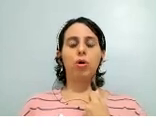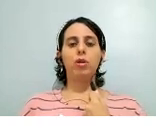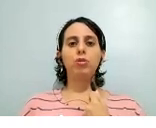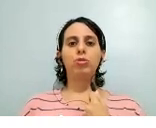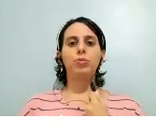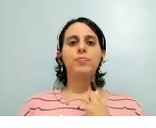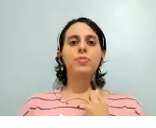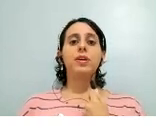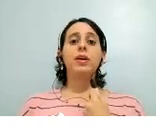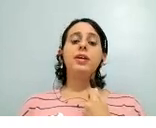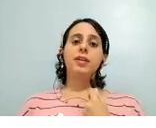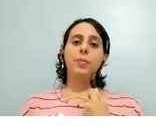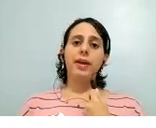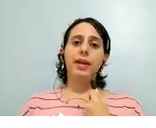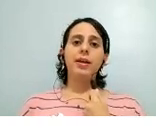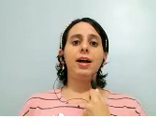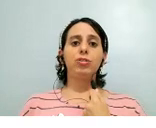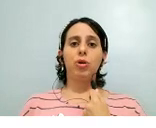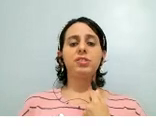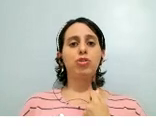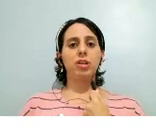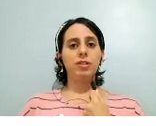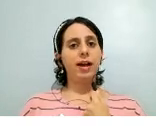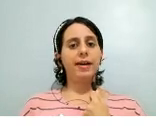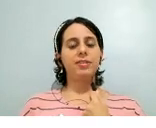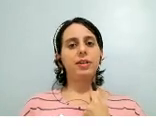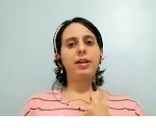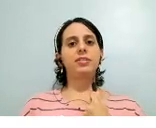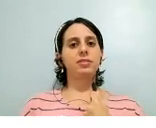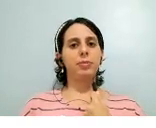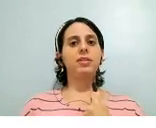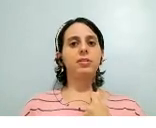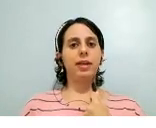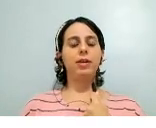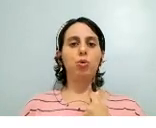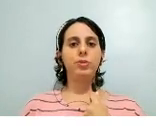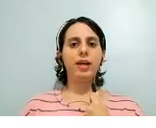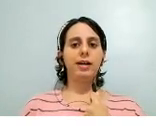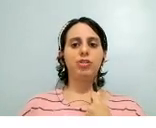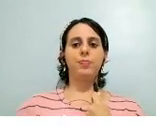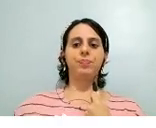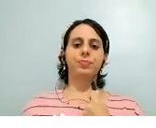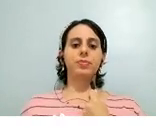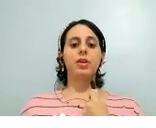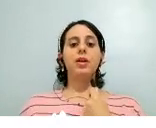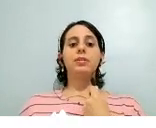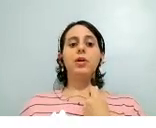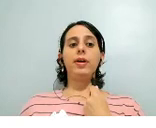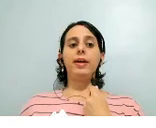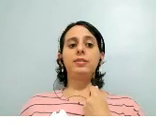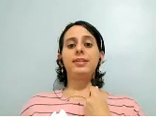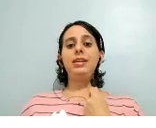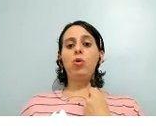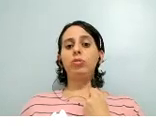os olhos. E também as nossas genitais, né? Elas também têm umidade.